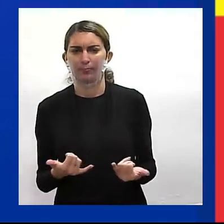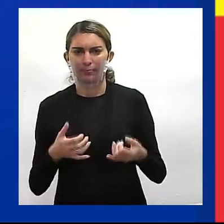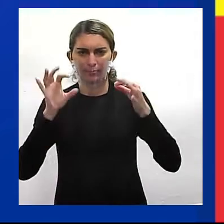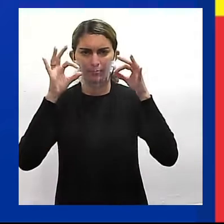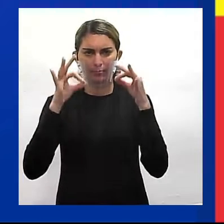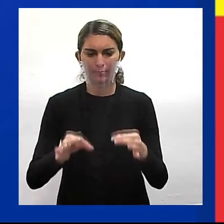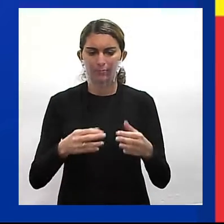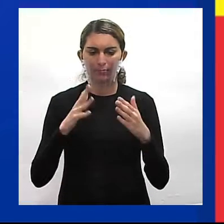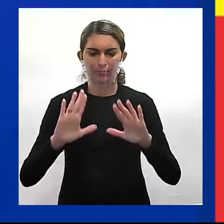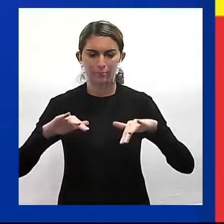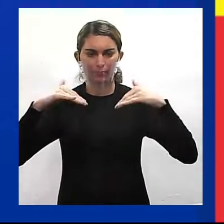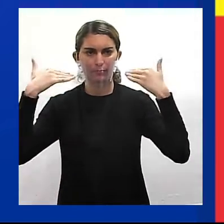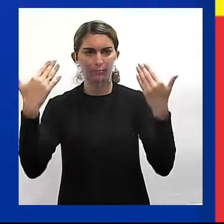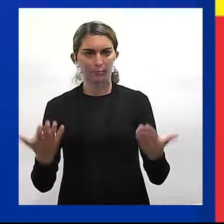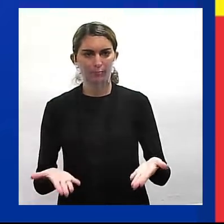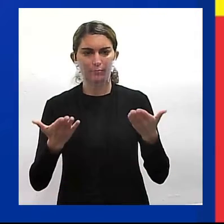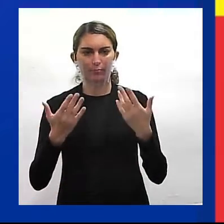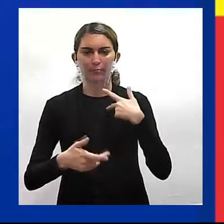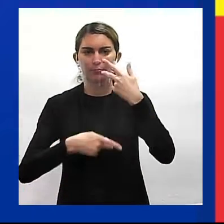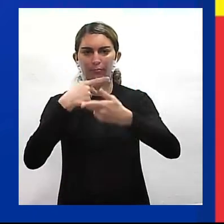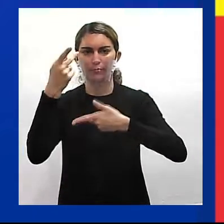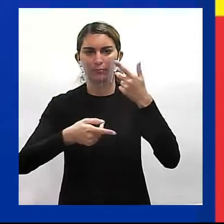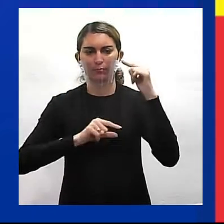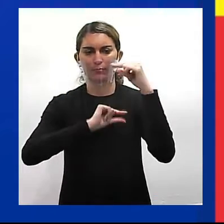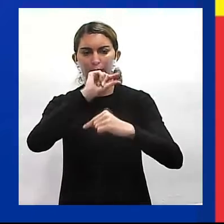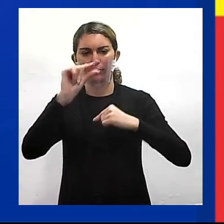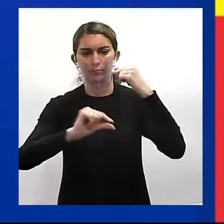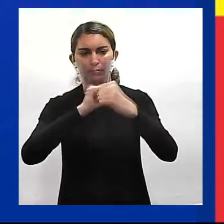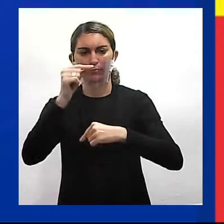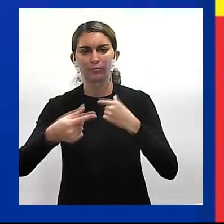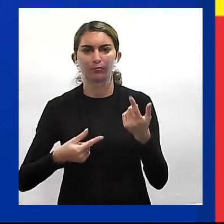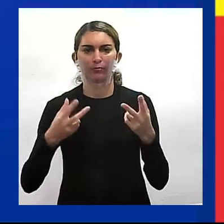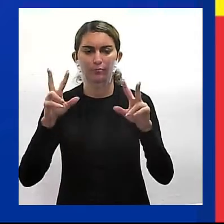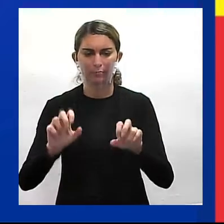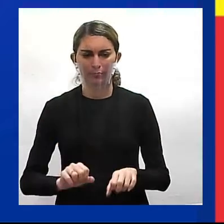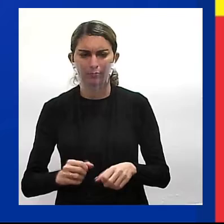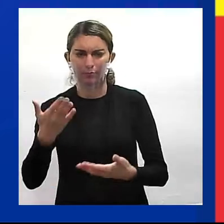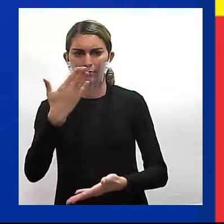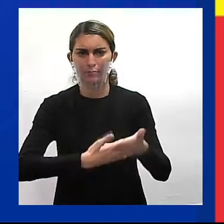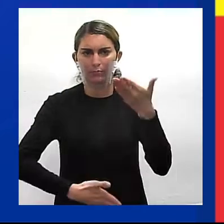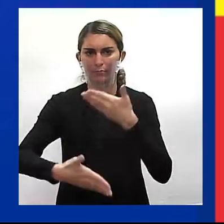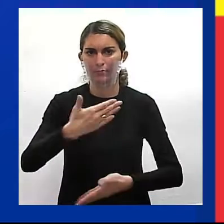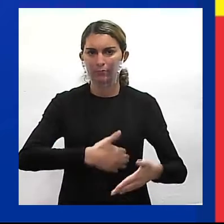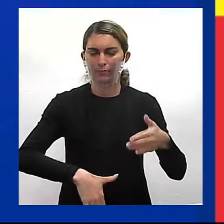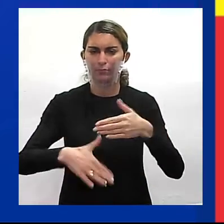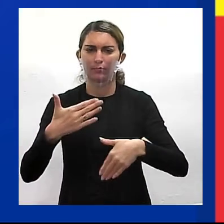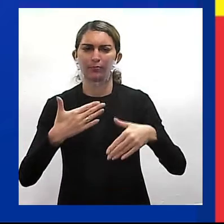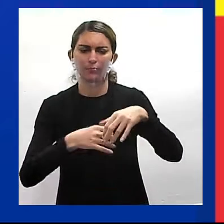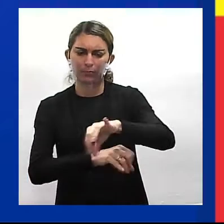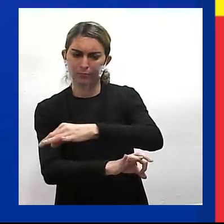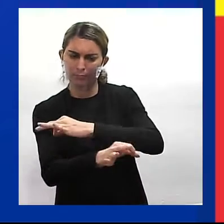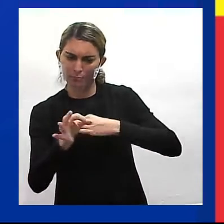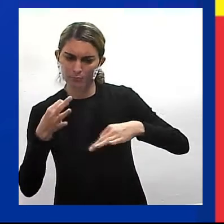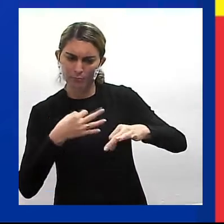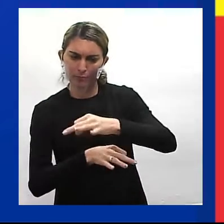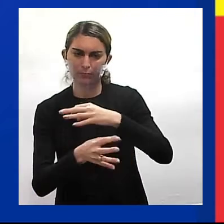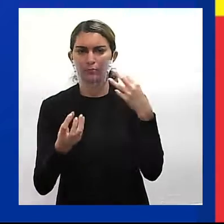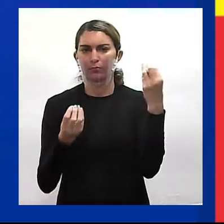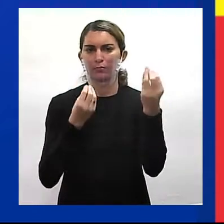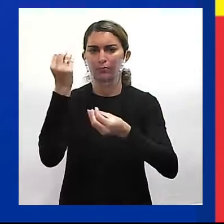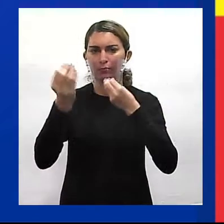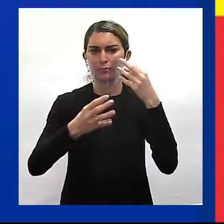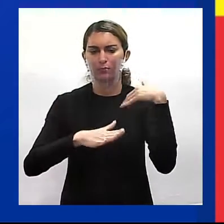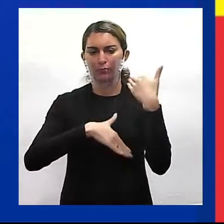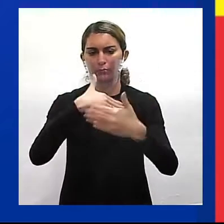certo? Então, obviamente, a gente vai falar um pouquinho sobre as interações intermoleculares, né, e como esse